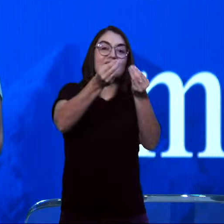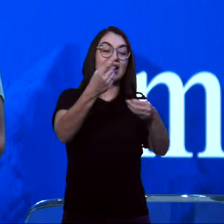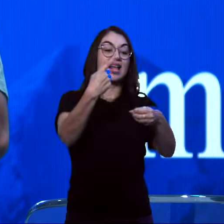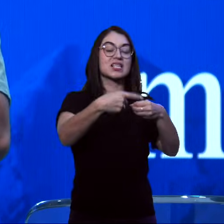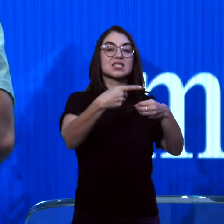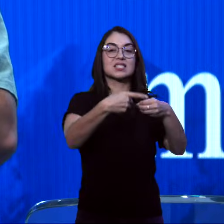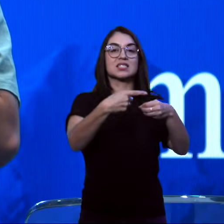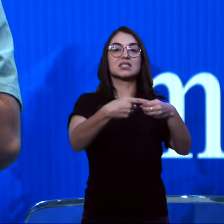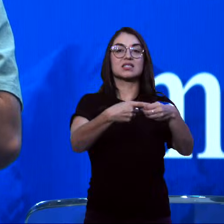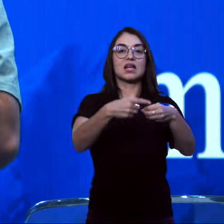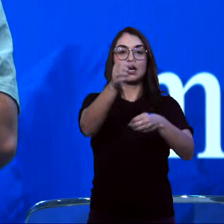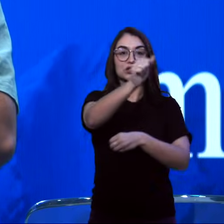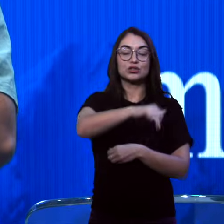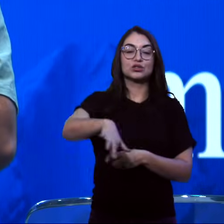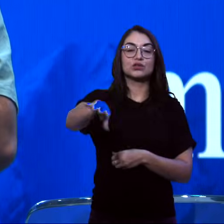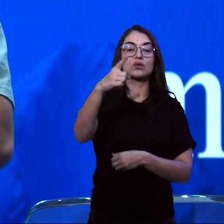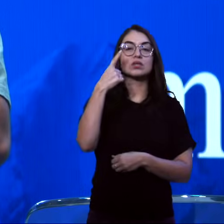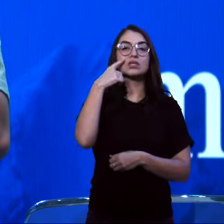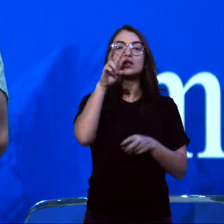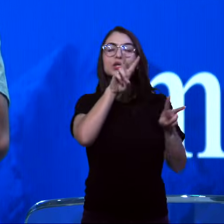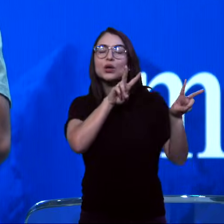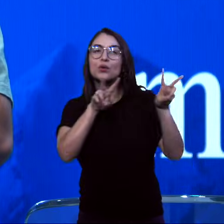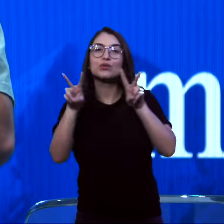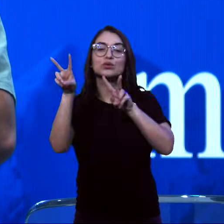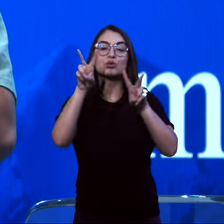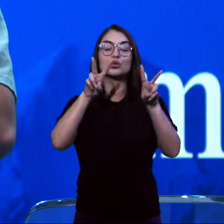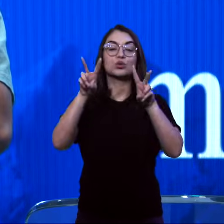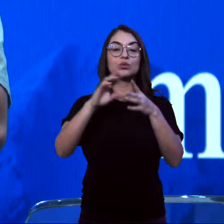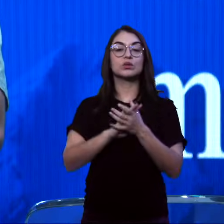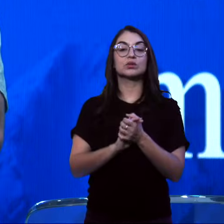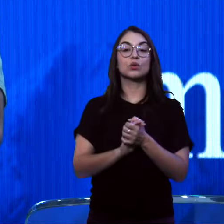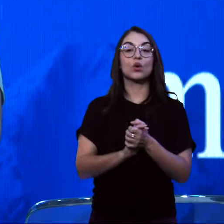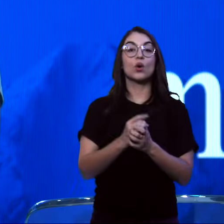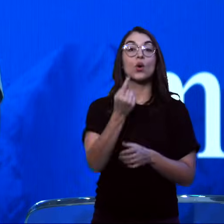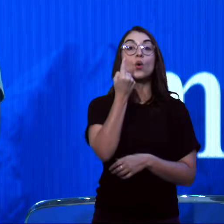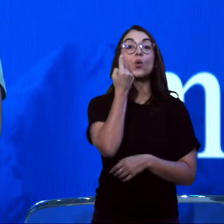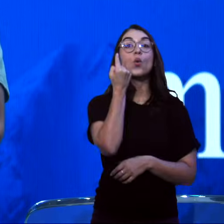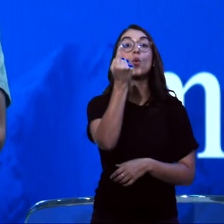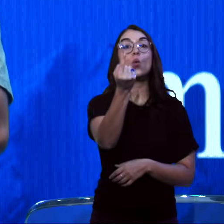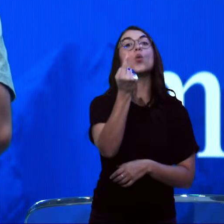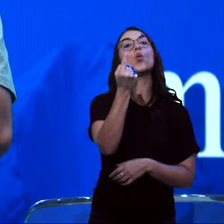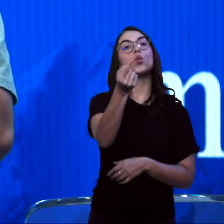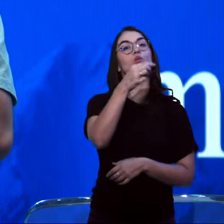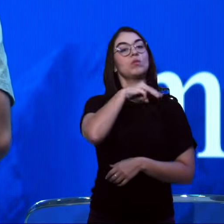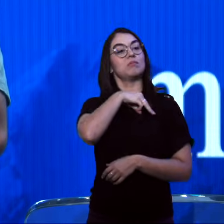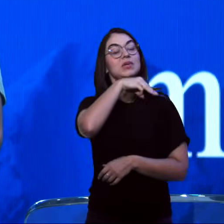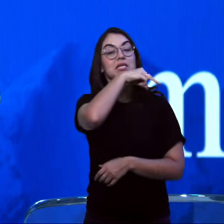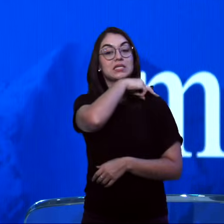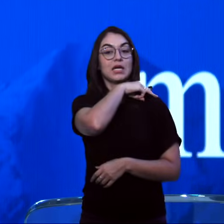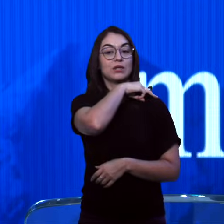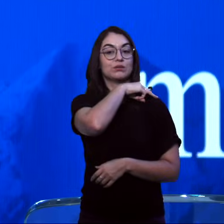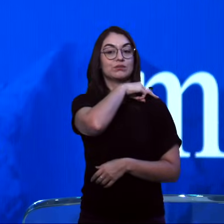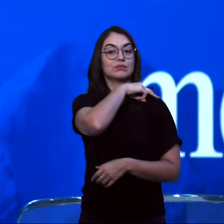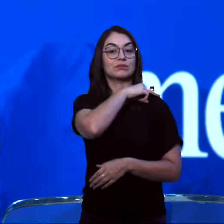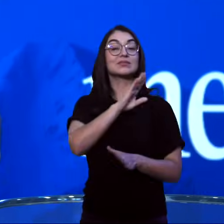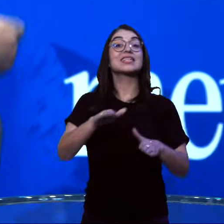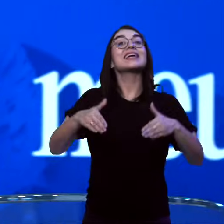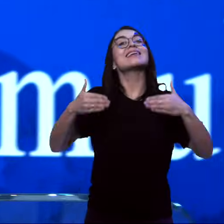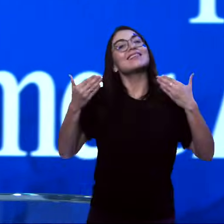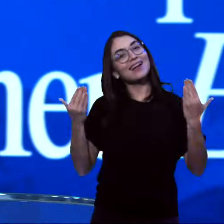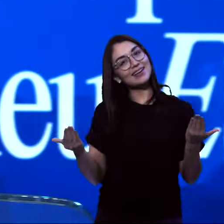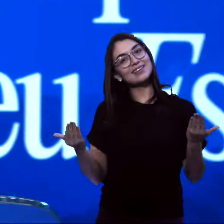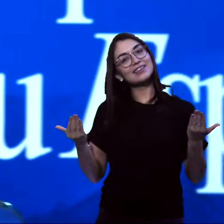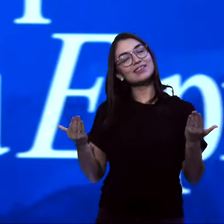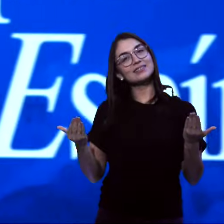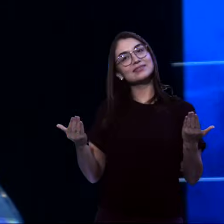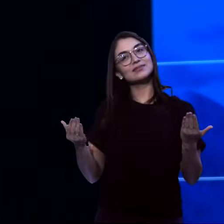de vocês, e eu vejo tudo isso acontecendo com um ministério. E aí surgiu o nome